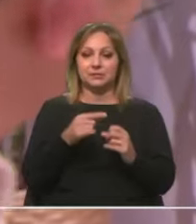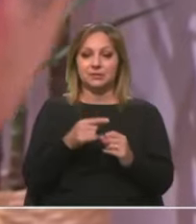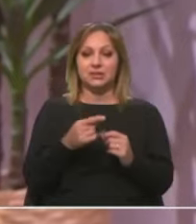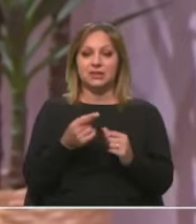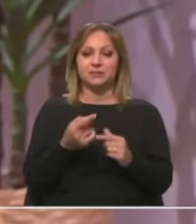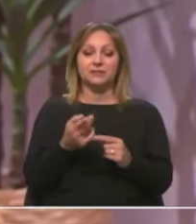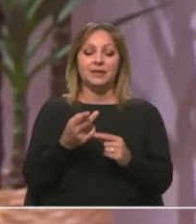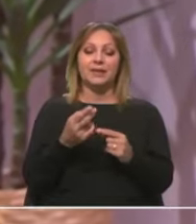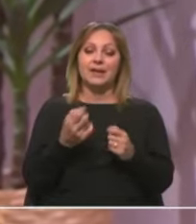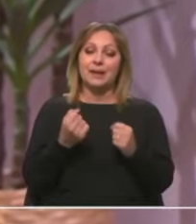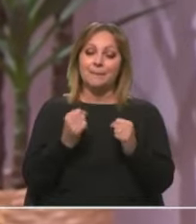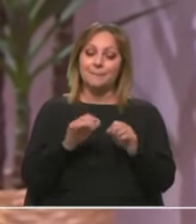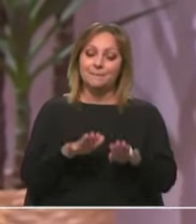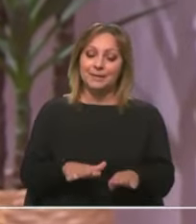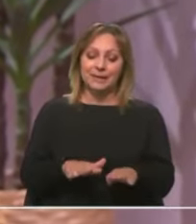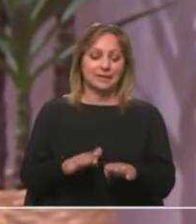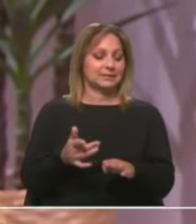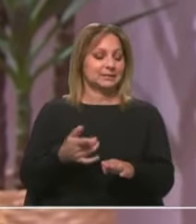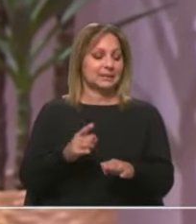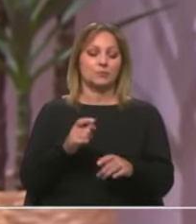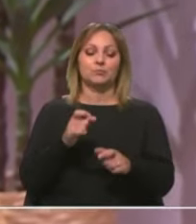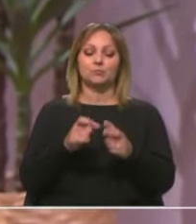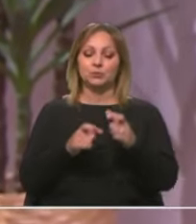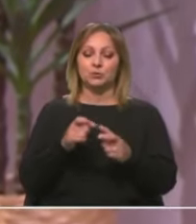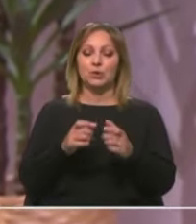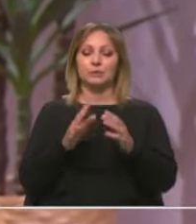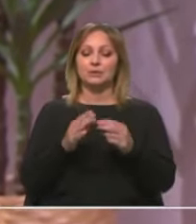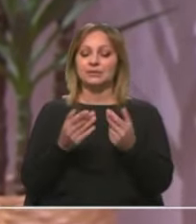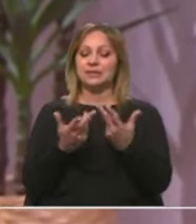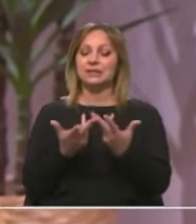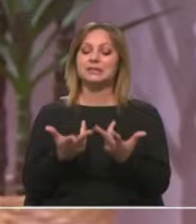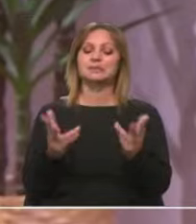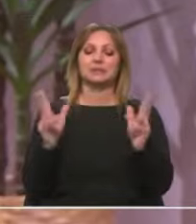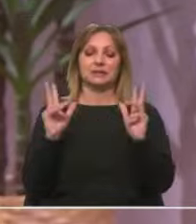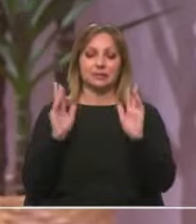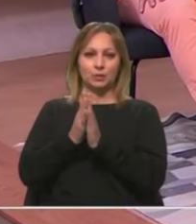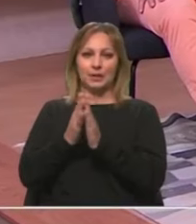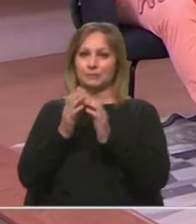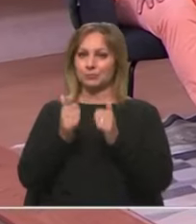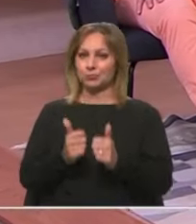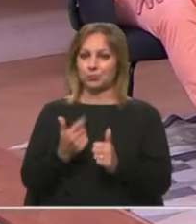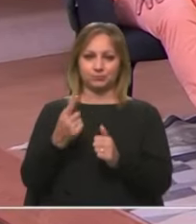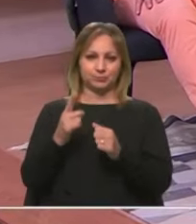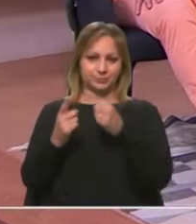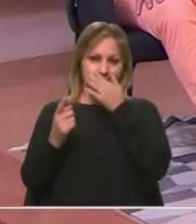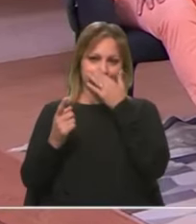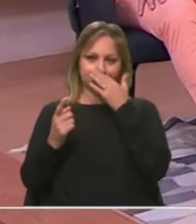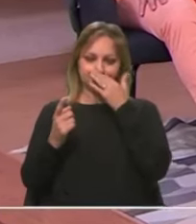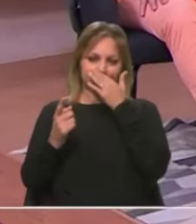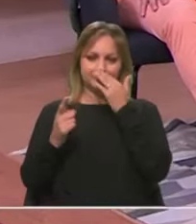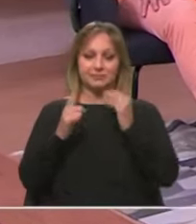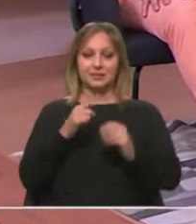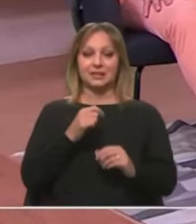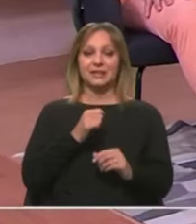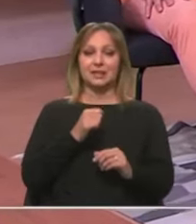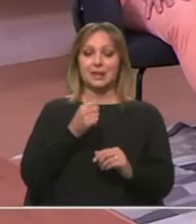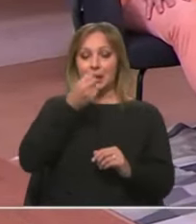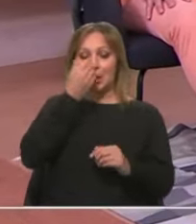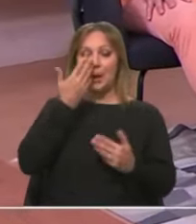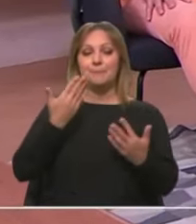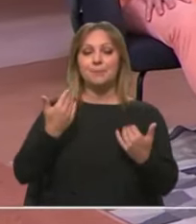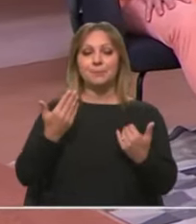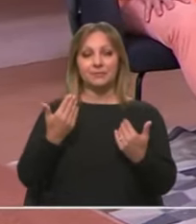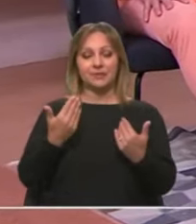energia estagnada. Aliás, É, tem que se. a pessoa deve libertar, a pessoa deve dar. E por acaso, a primavera é uma altura, é